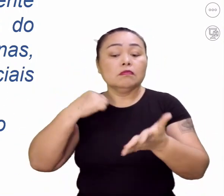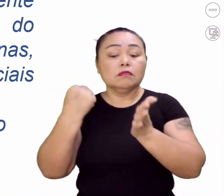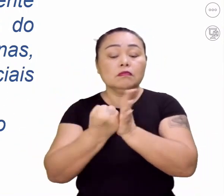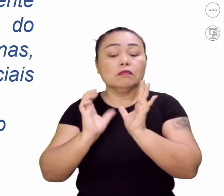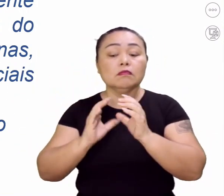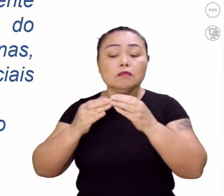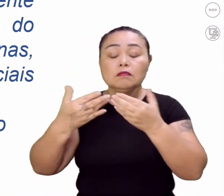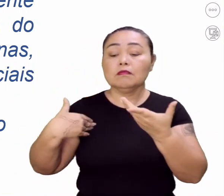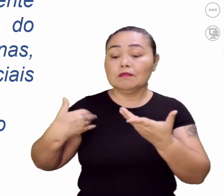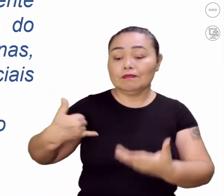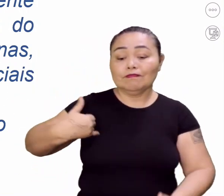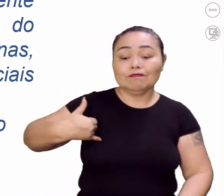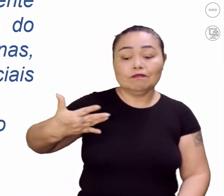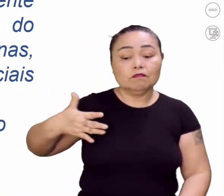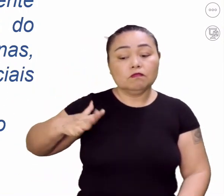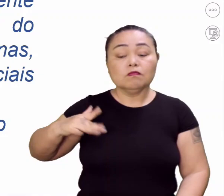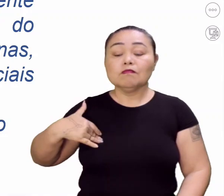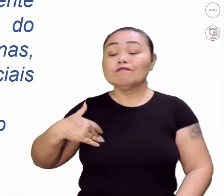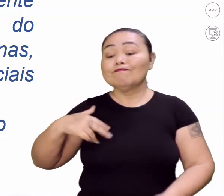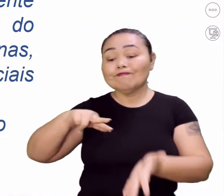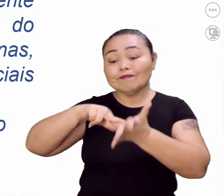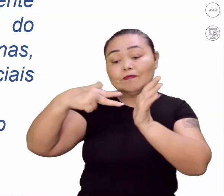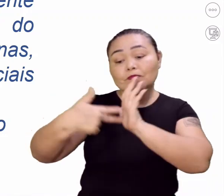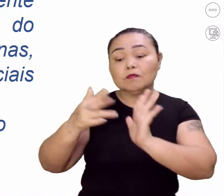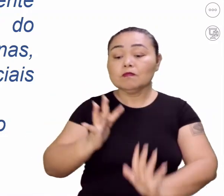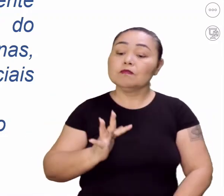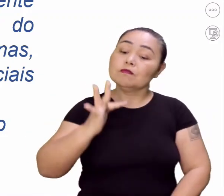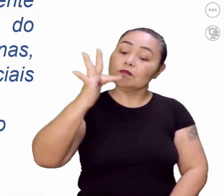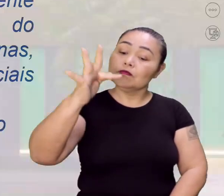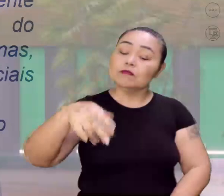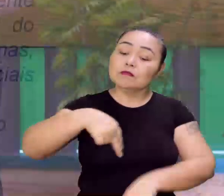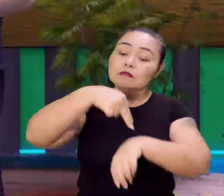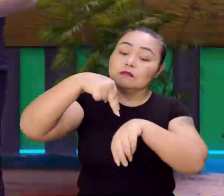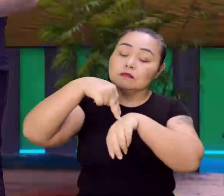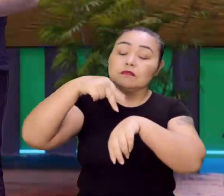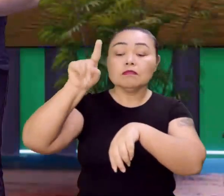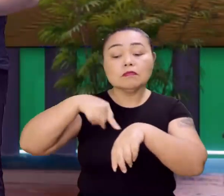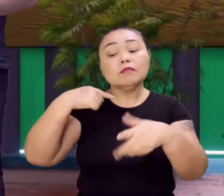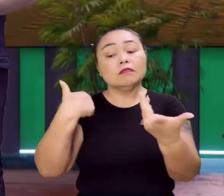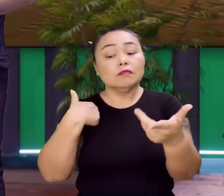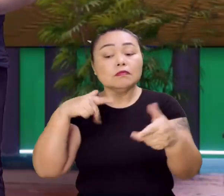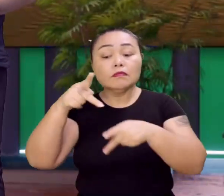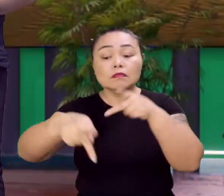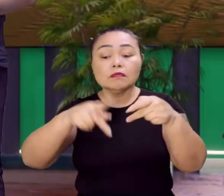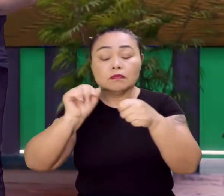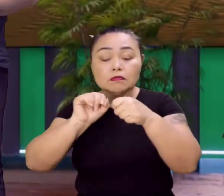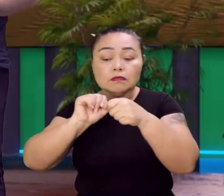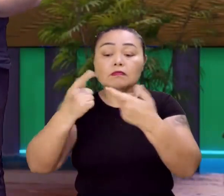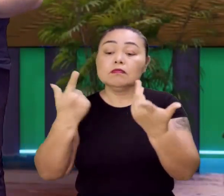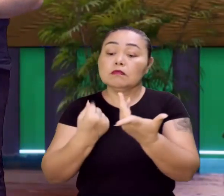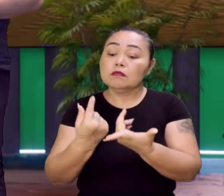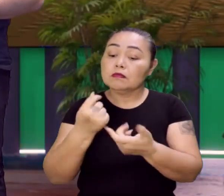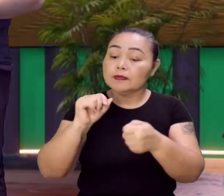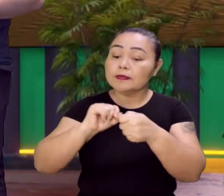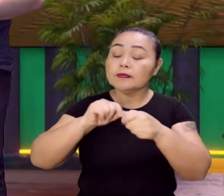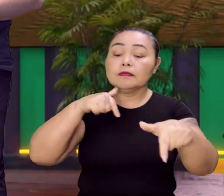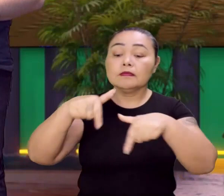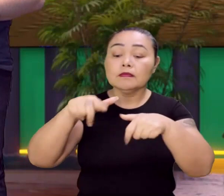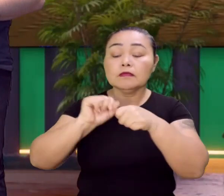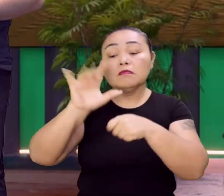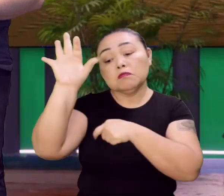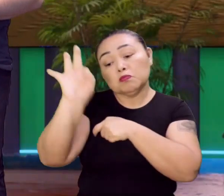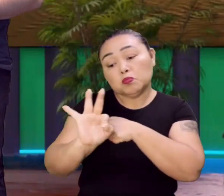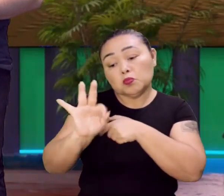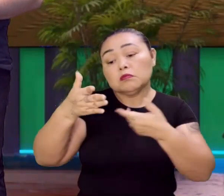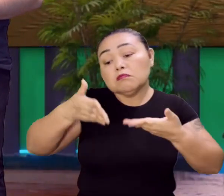o futuro da nação, que é a população economicamente ativa, né, Rogério? Isso mesmo. Ou seja, está baixa a taxa de